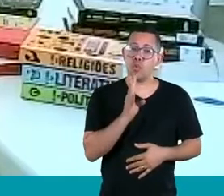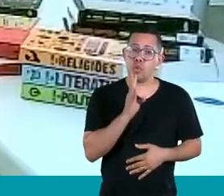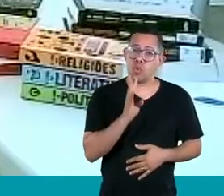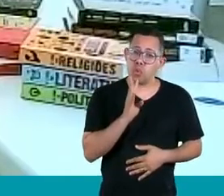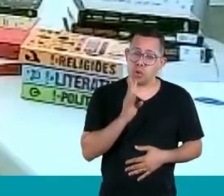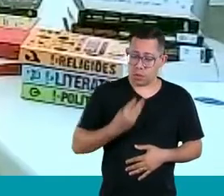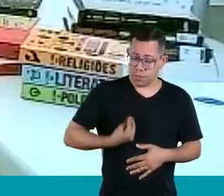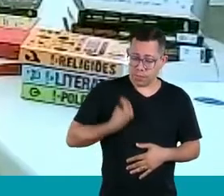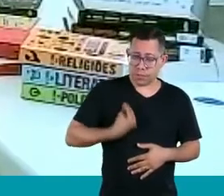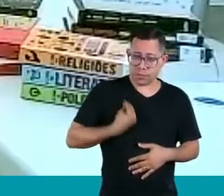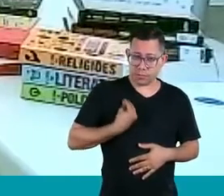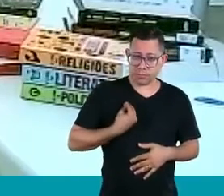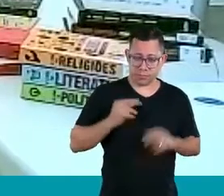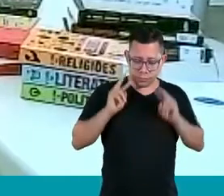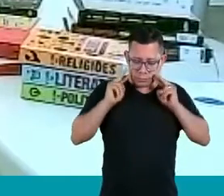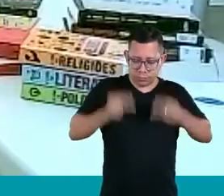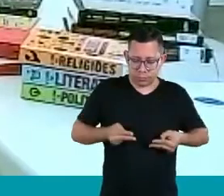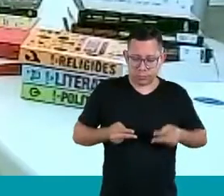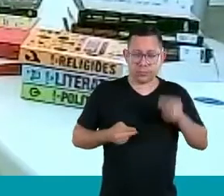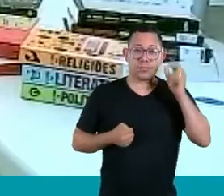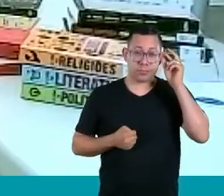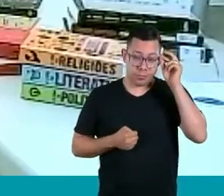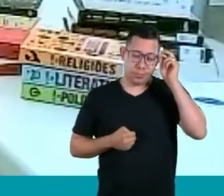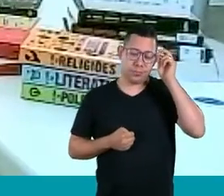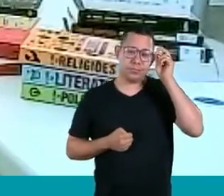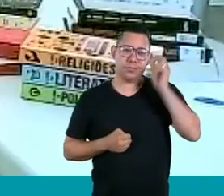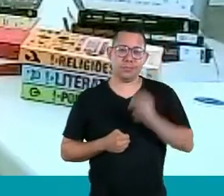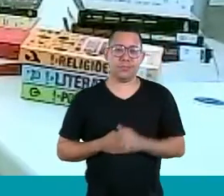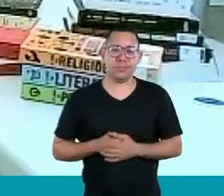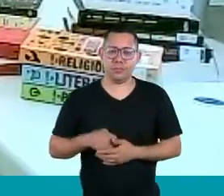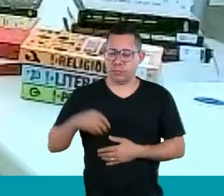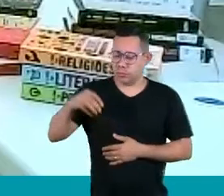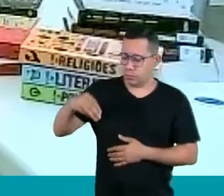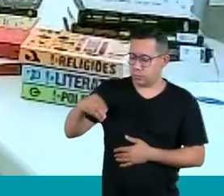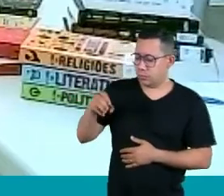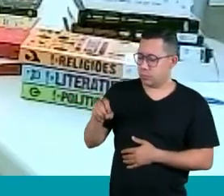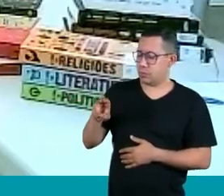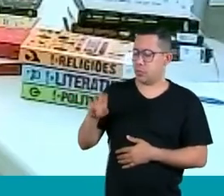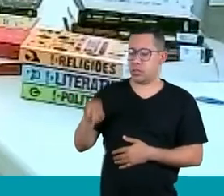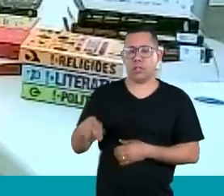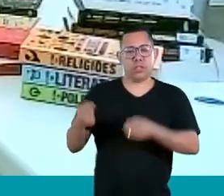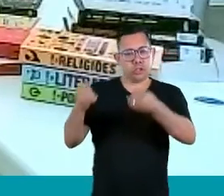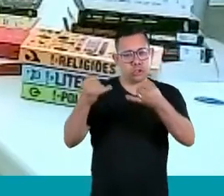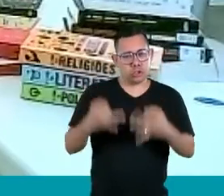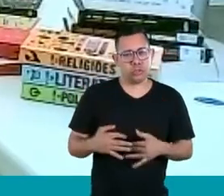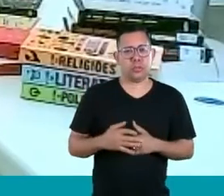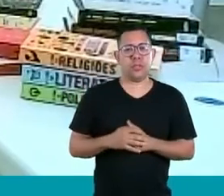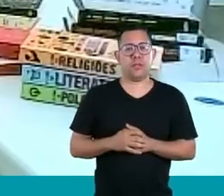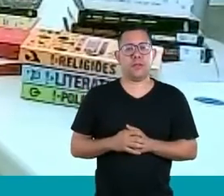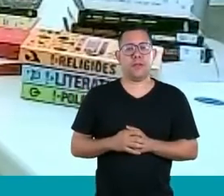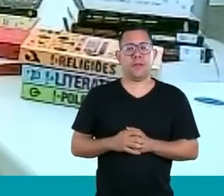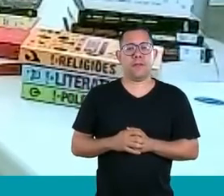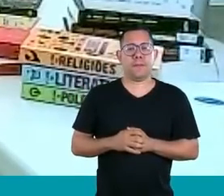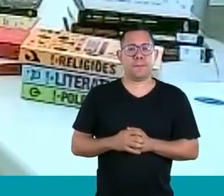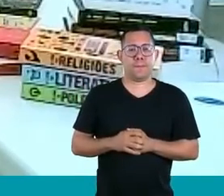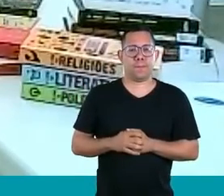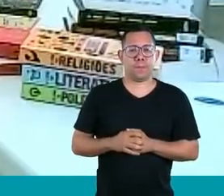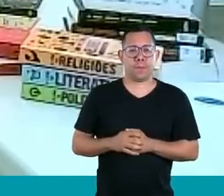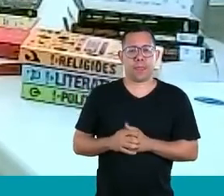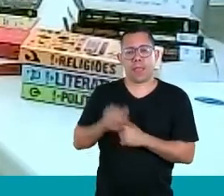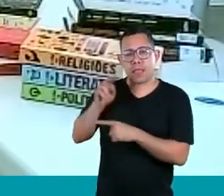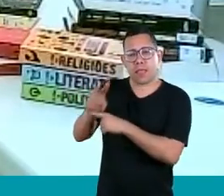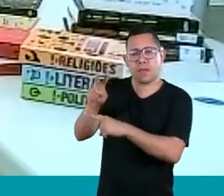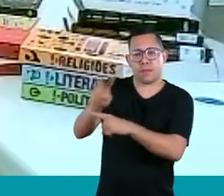condição humana. Mohan ensina e defende, abre aspas, que enfrentar a dificuldade da compreensão humana